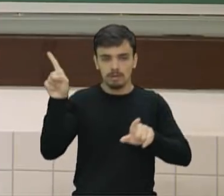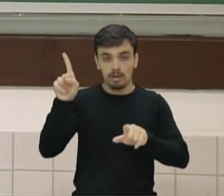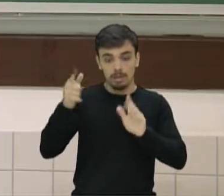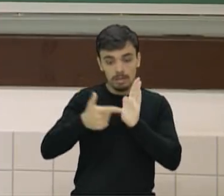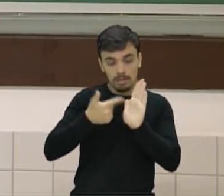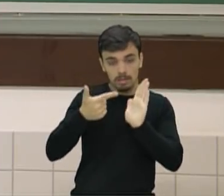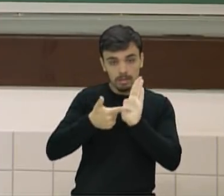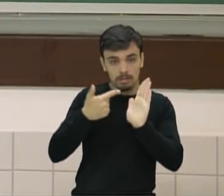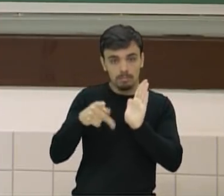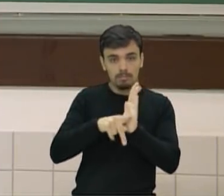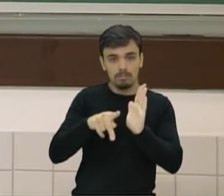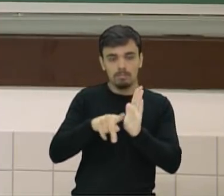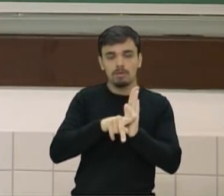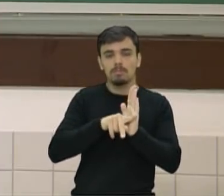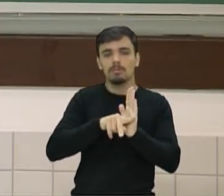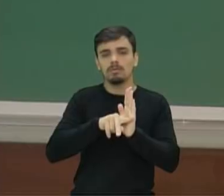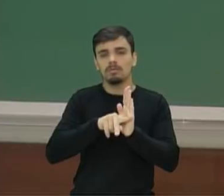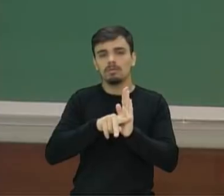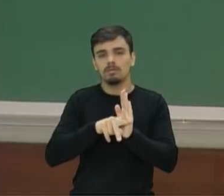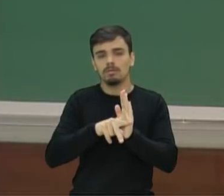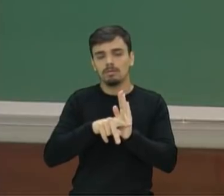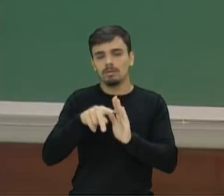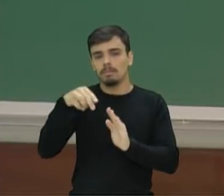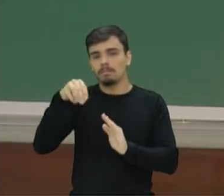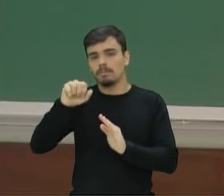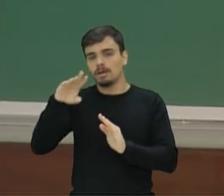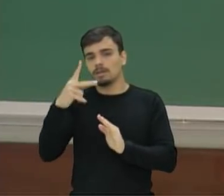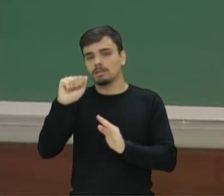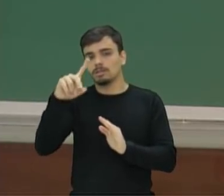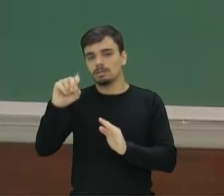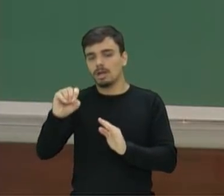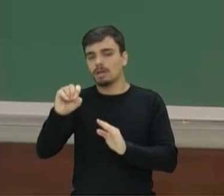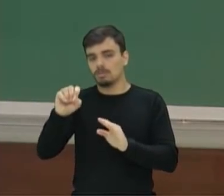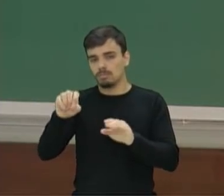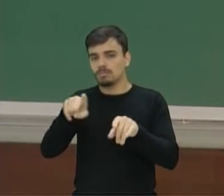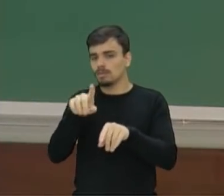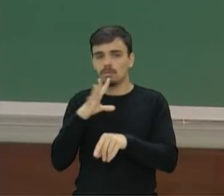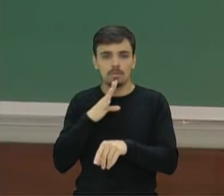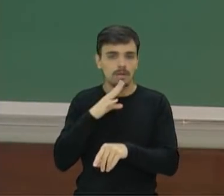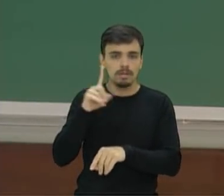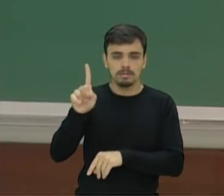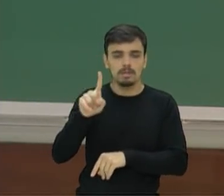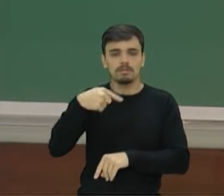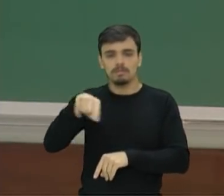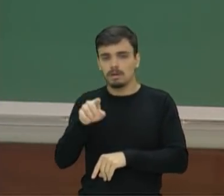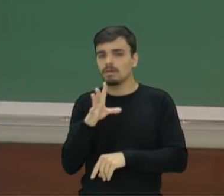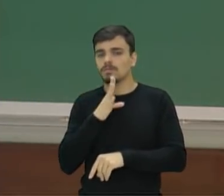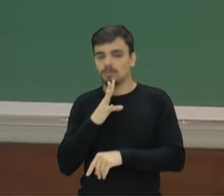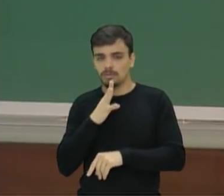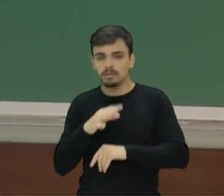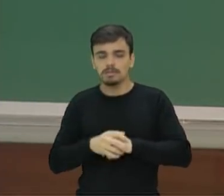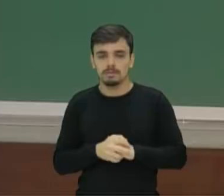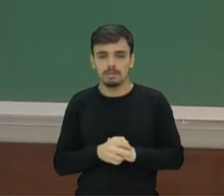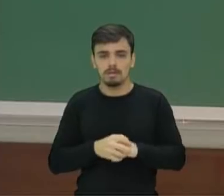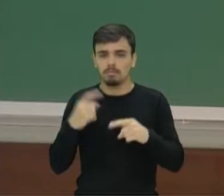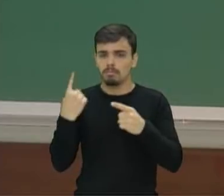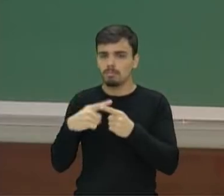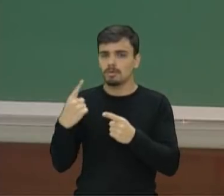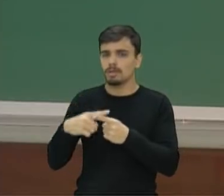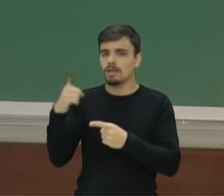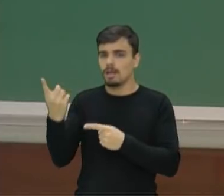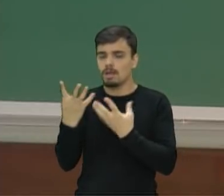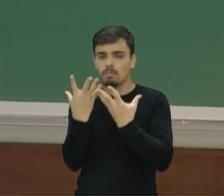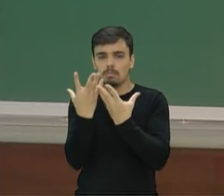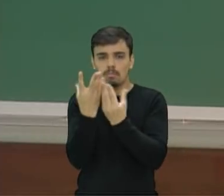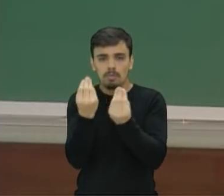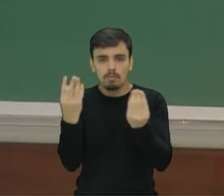livro do Machado de Assis, chamado O Alienista. Machado, se você ainda não conhece, você vai conhecer, porque ele cai muito em